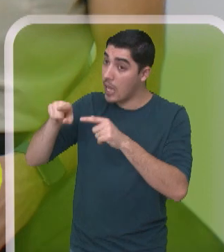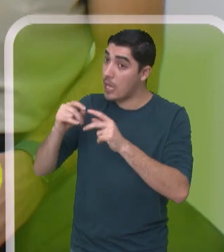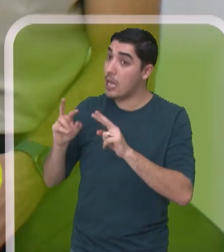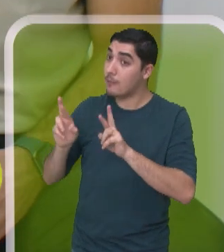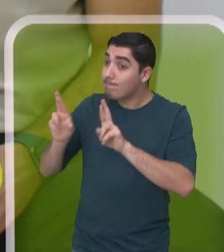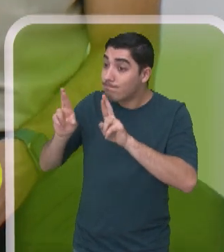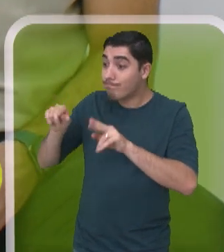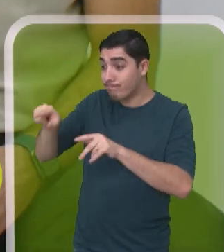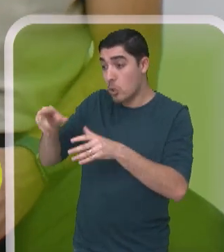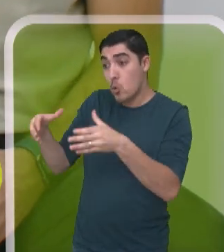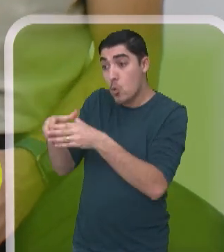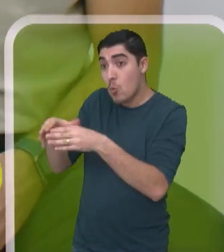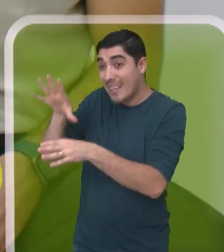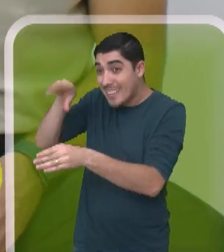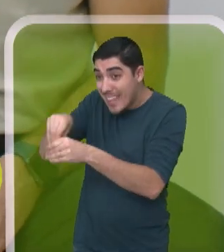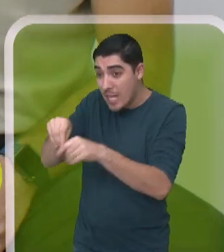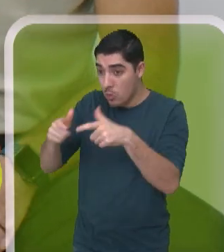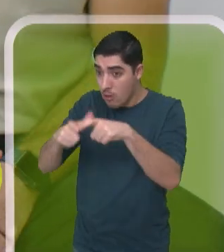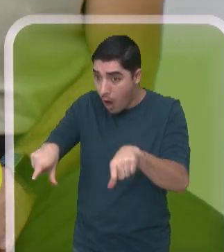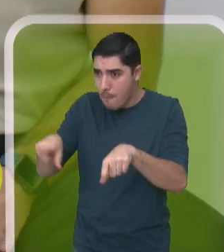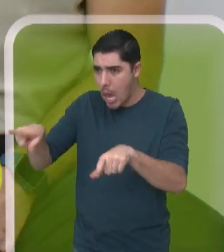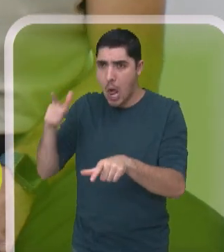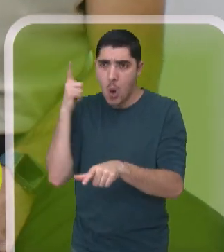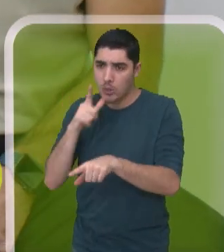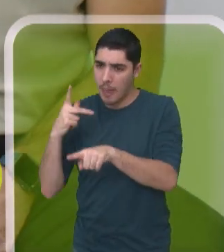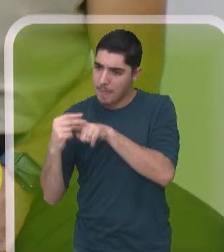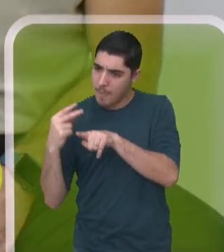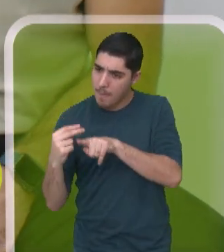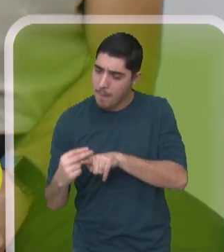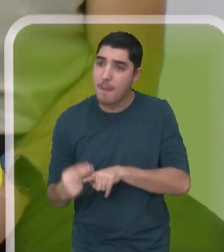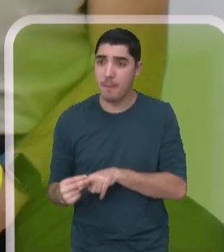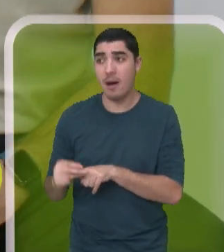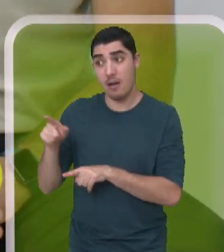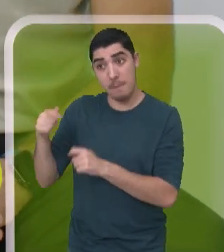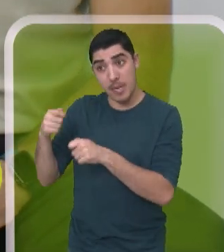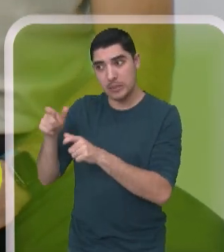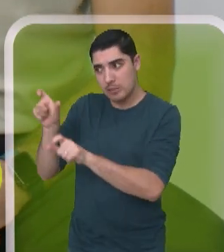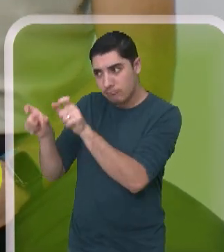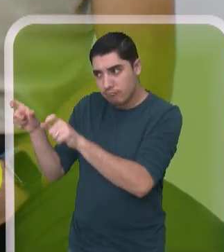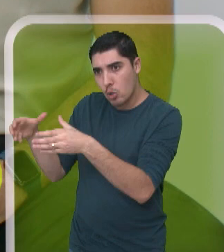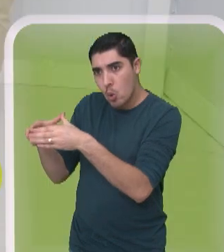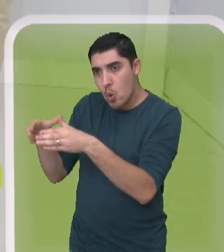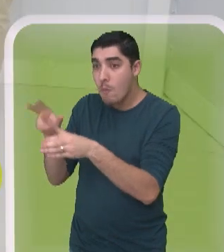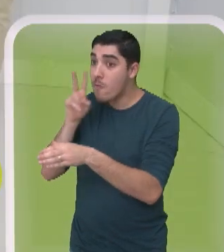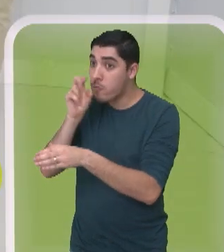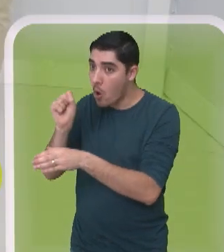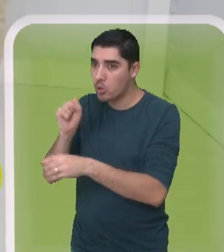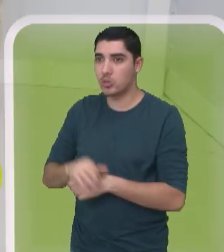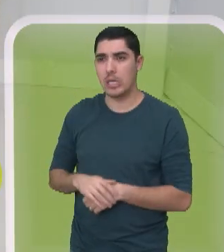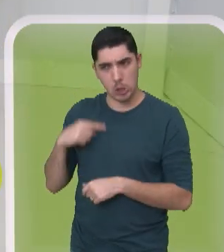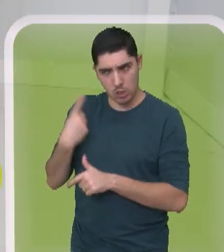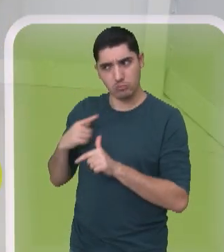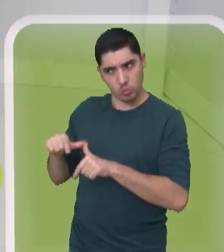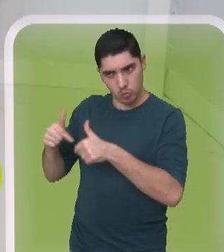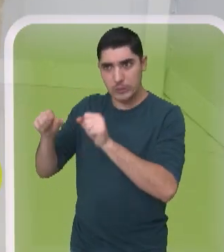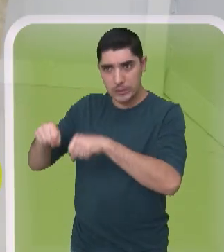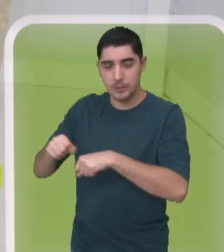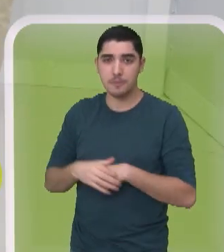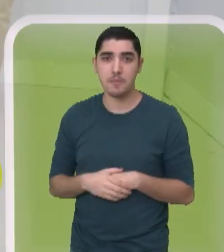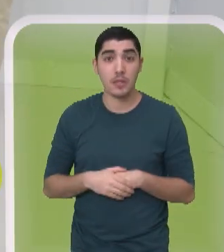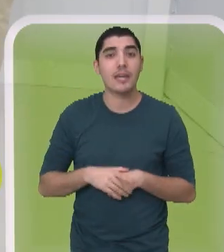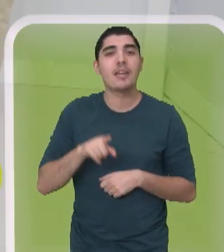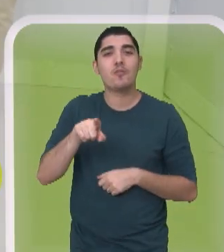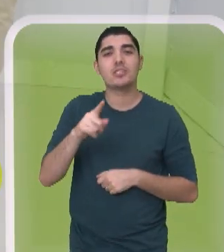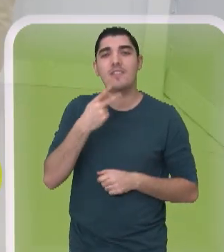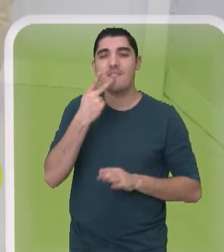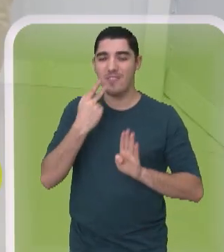o resultado, é ter um time competitivo, e isso também não está faltando esforço da nossa parte. A gente estava conversando fora do ar, você sabe muito bem, você esteve